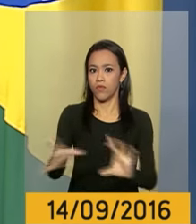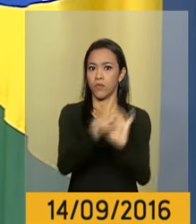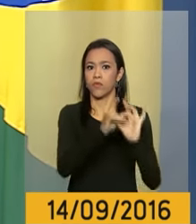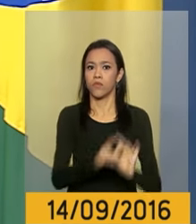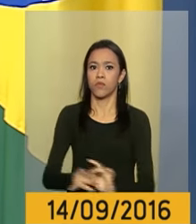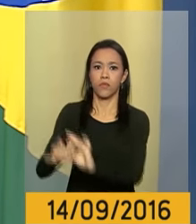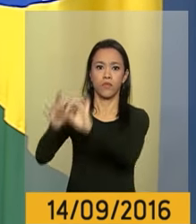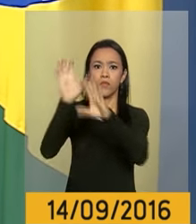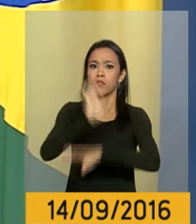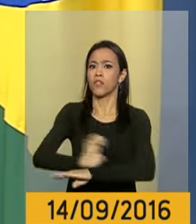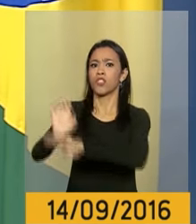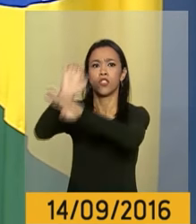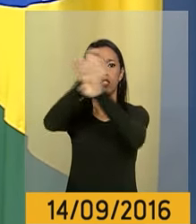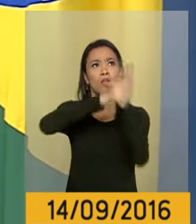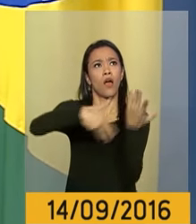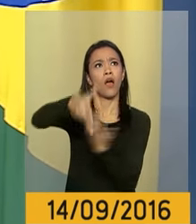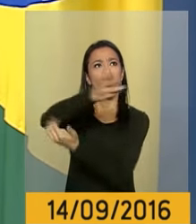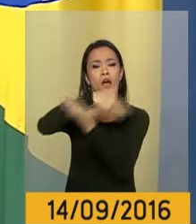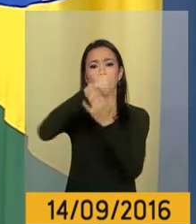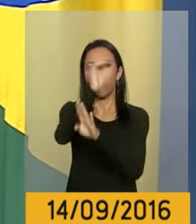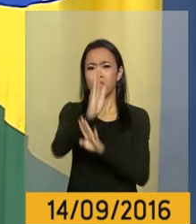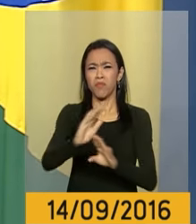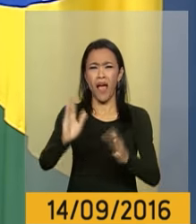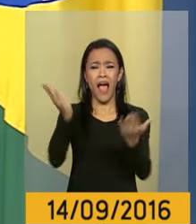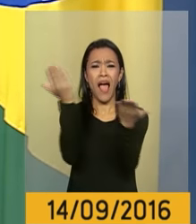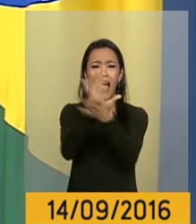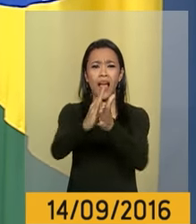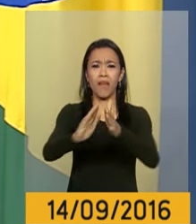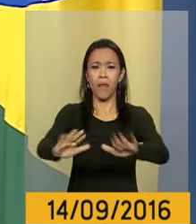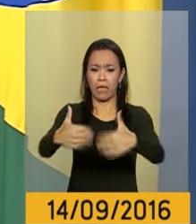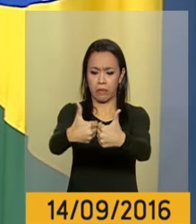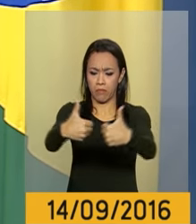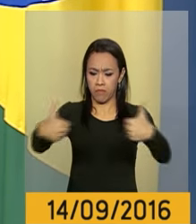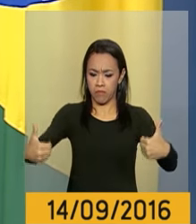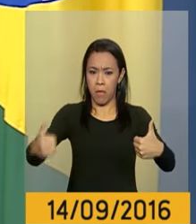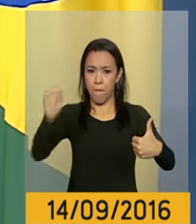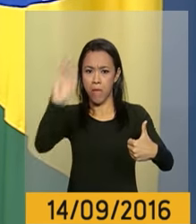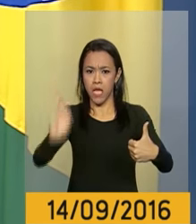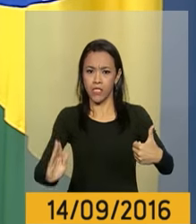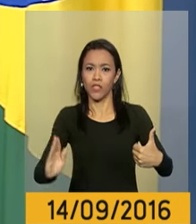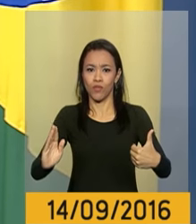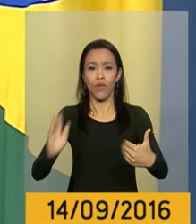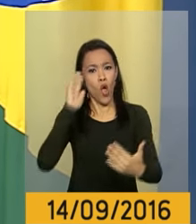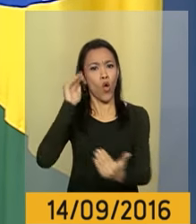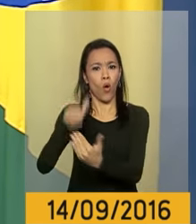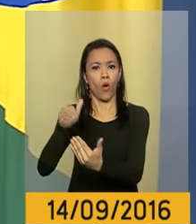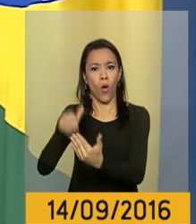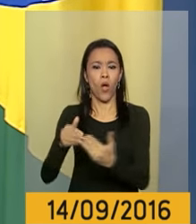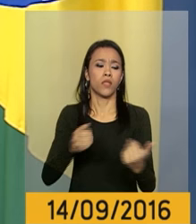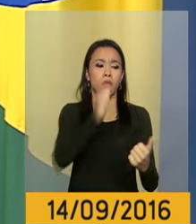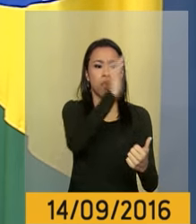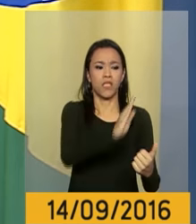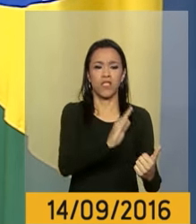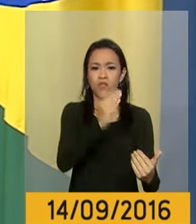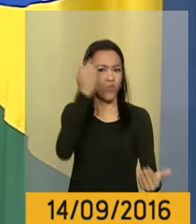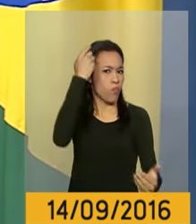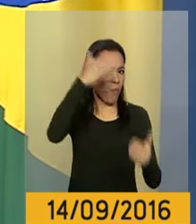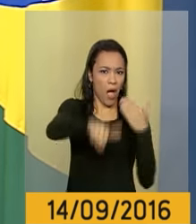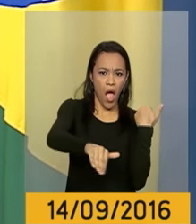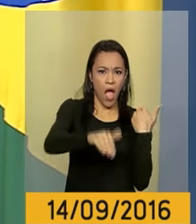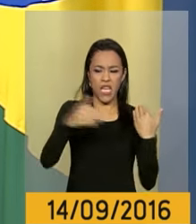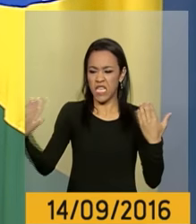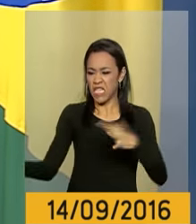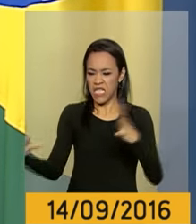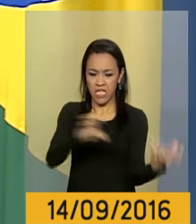reunificação de todas as forças, para acabar com a divisão entre brasileiros. Não é da índole do brasileiro dividir-se, ao contrário, a índole do brasileiro é de